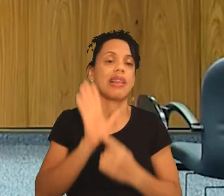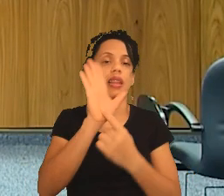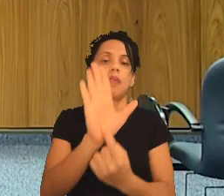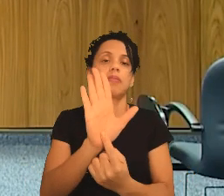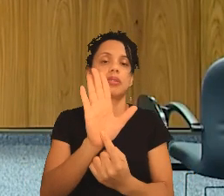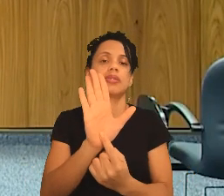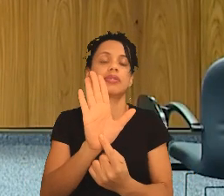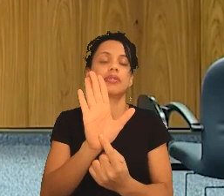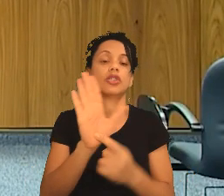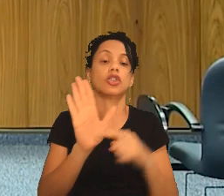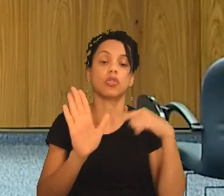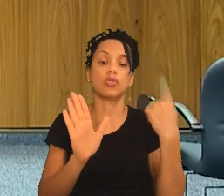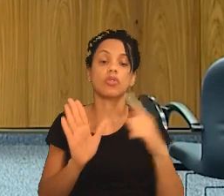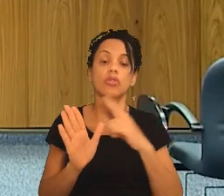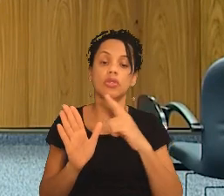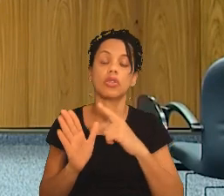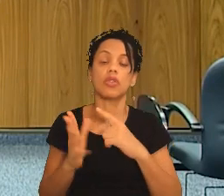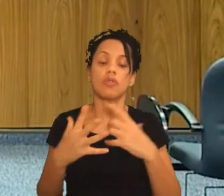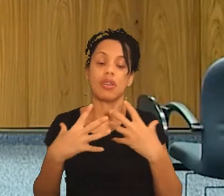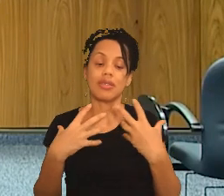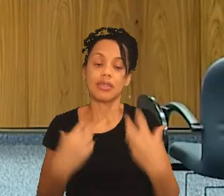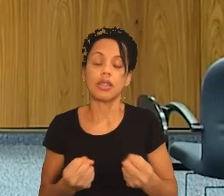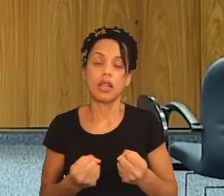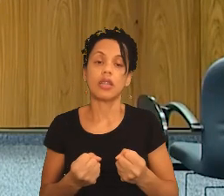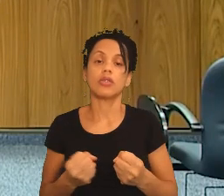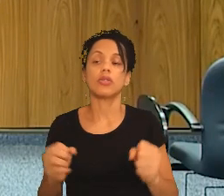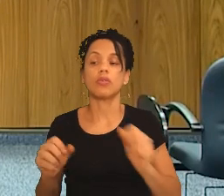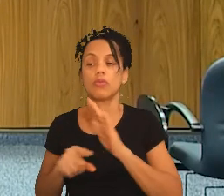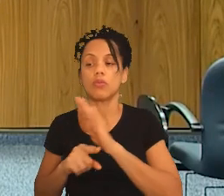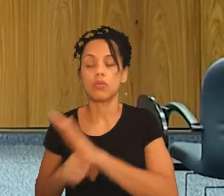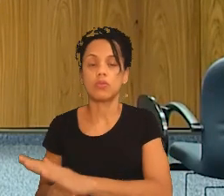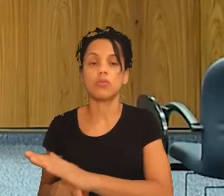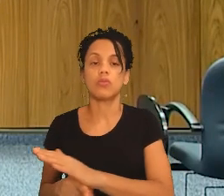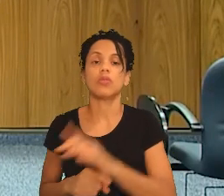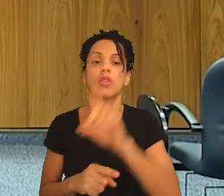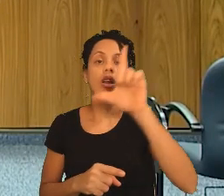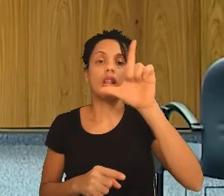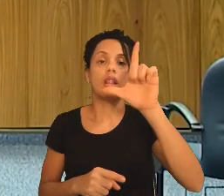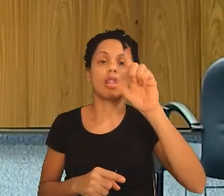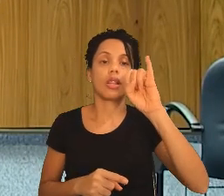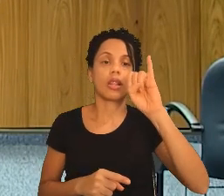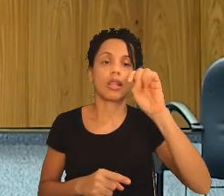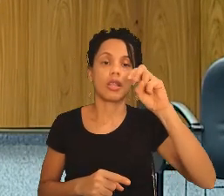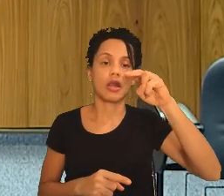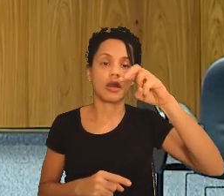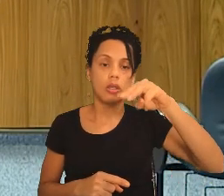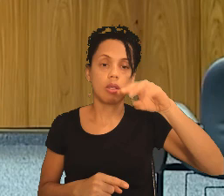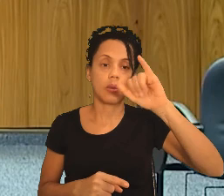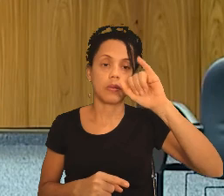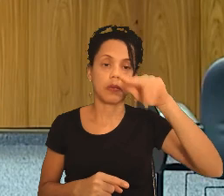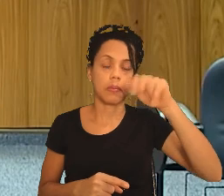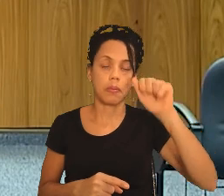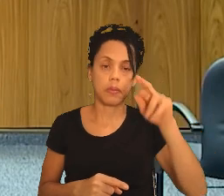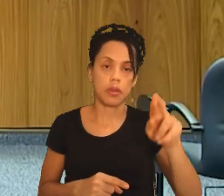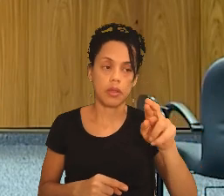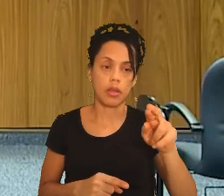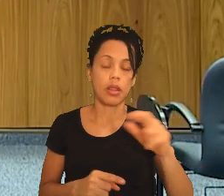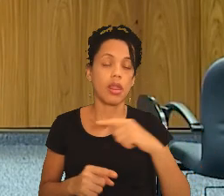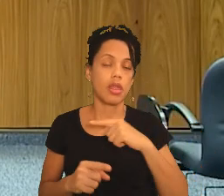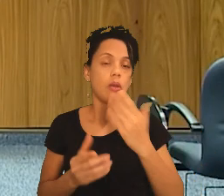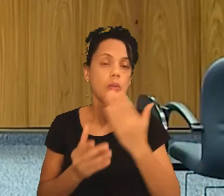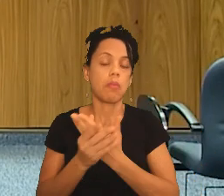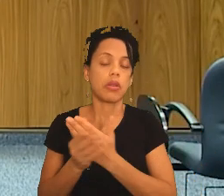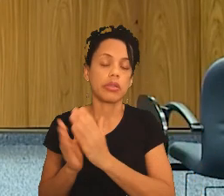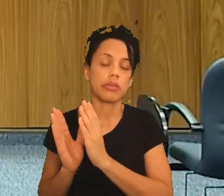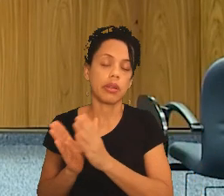administrativo, né? Por conta a lei tem essa previsão de anistia individual, e a gente traz essa questão também, né?